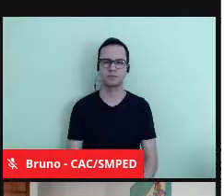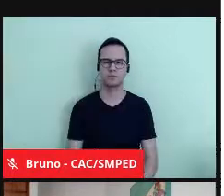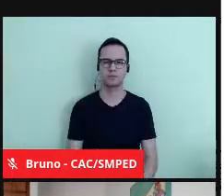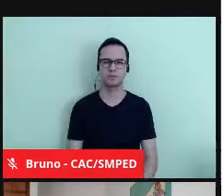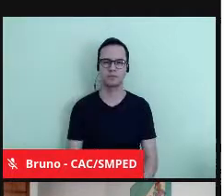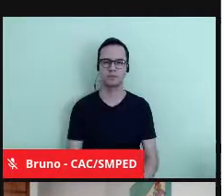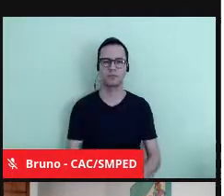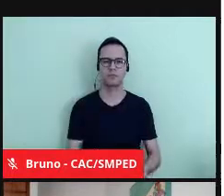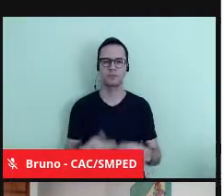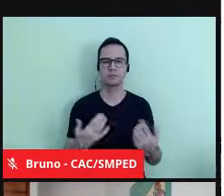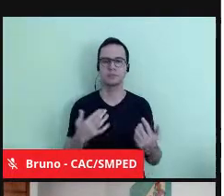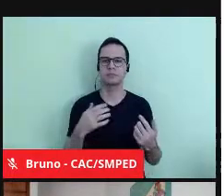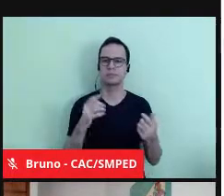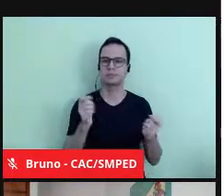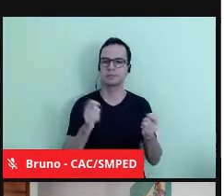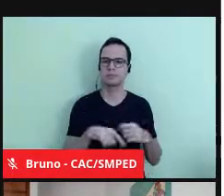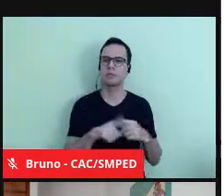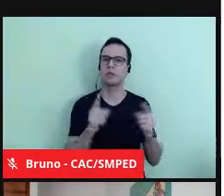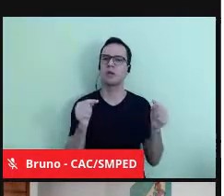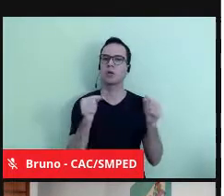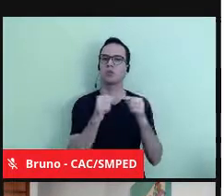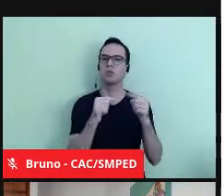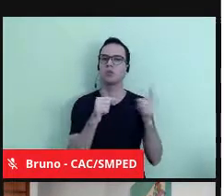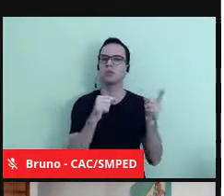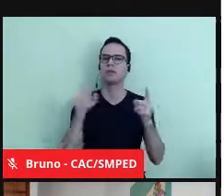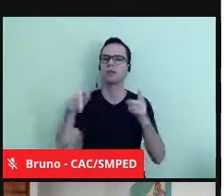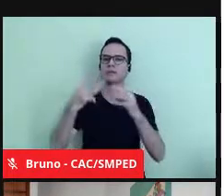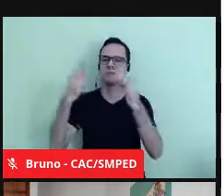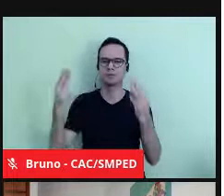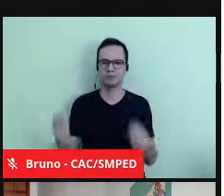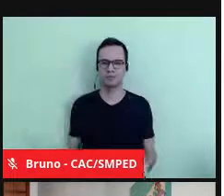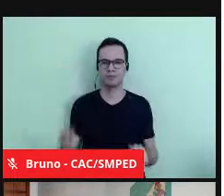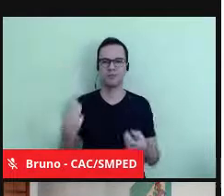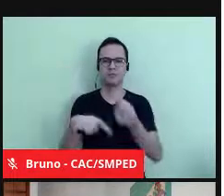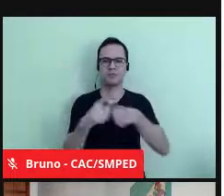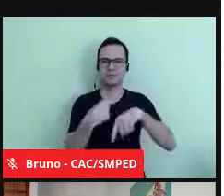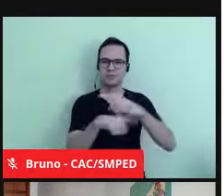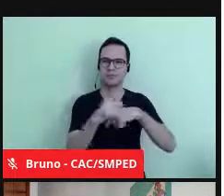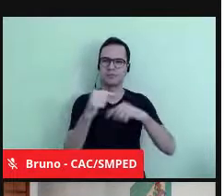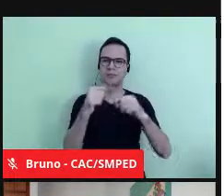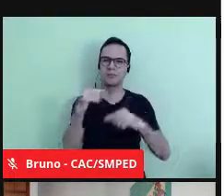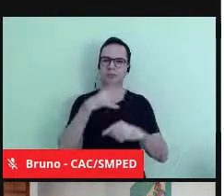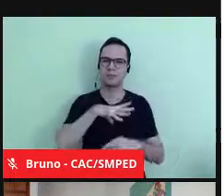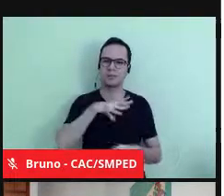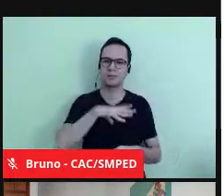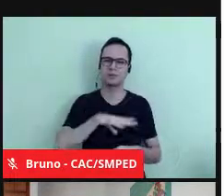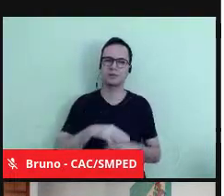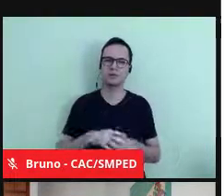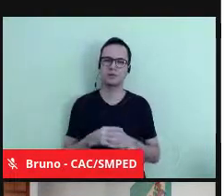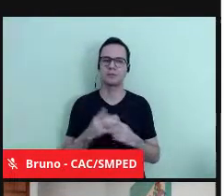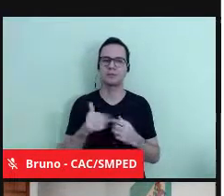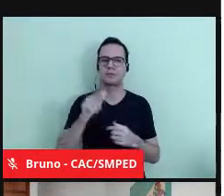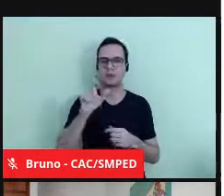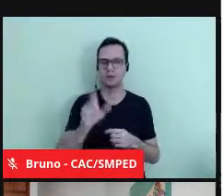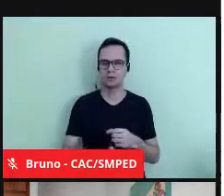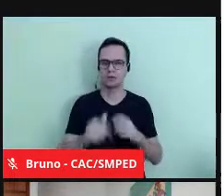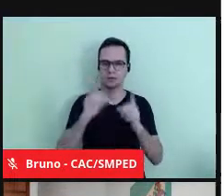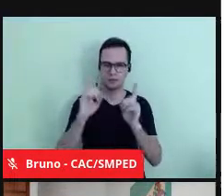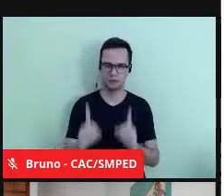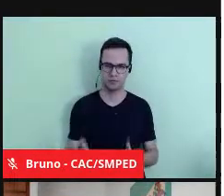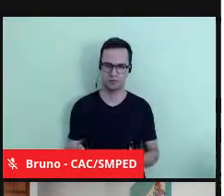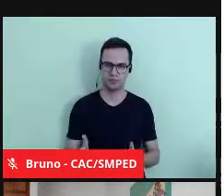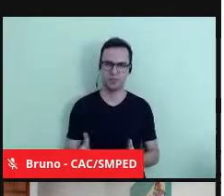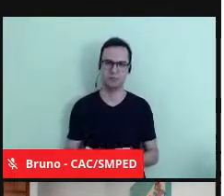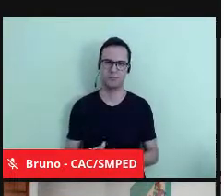de interpretação do museu, dessa narrativa que se conta sobre a língua portuguesa para pessoas com deficiência,